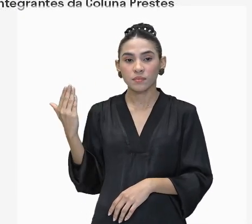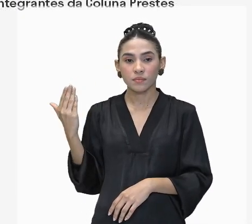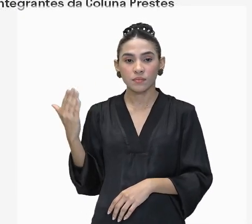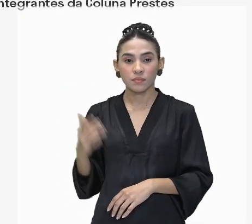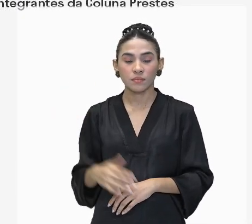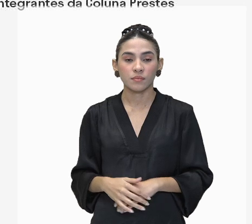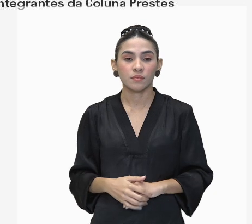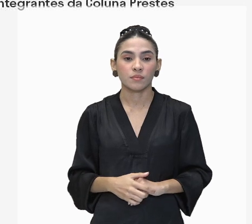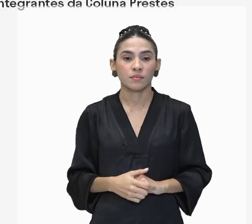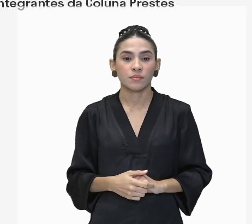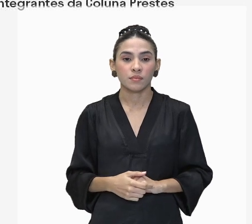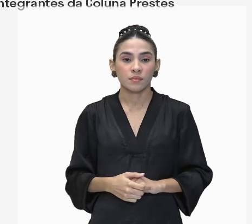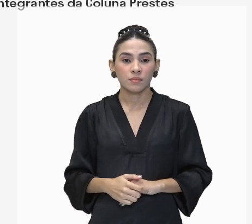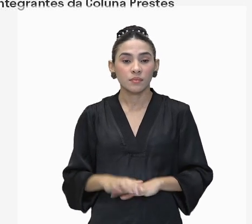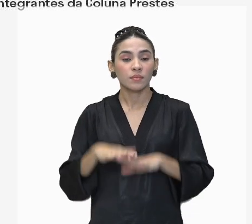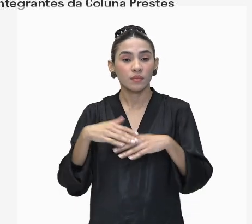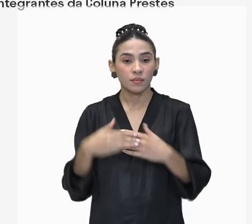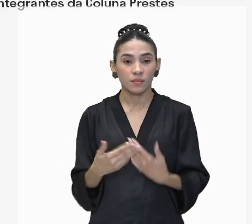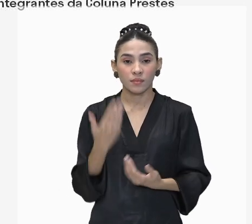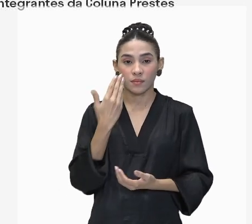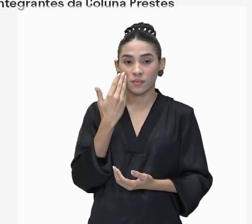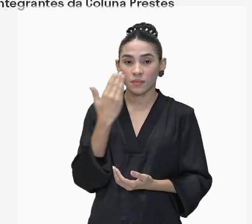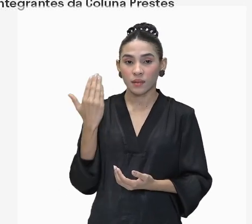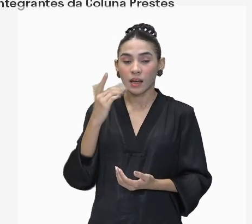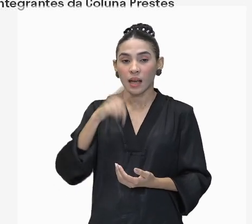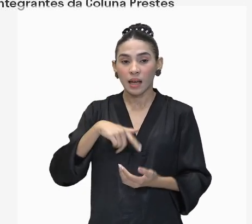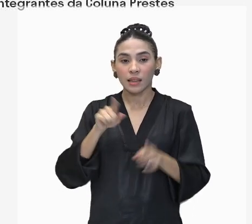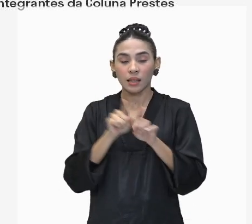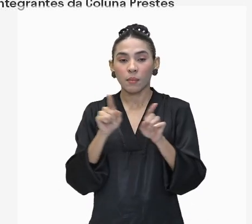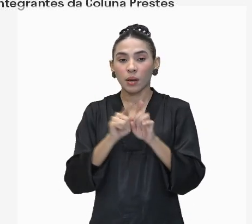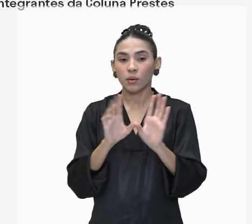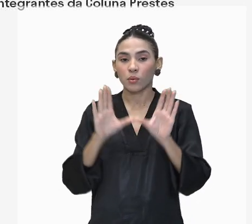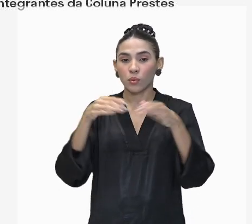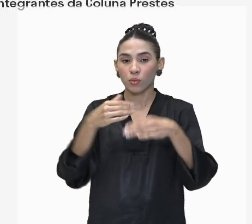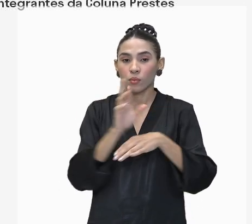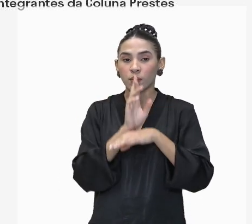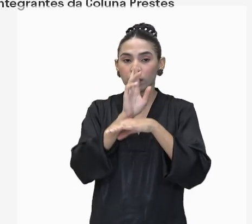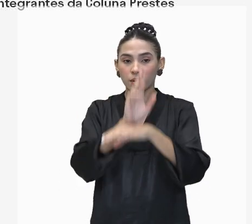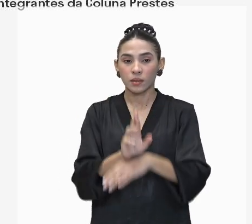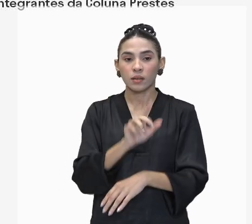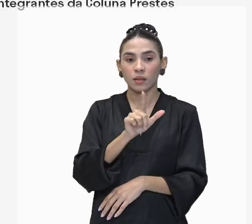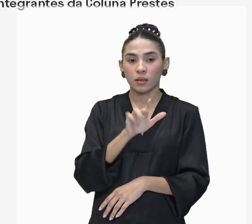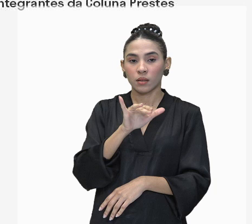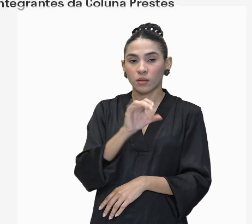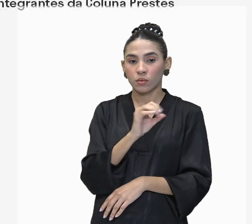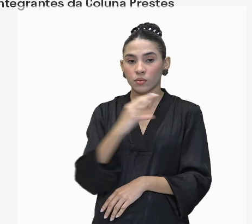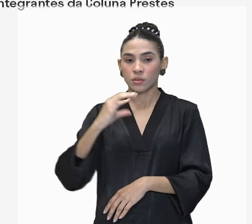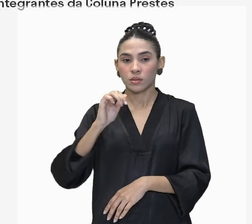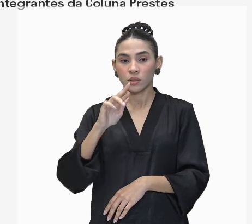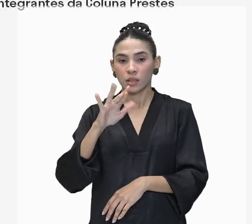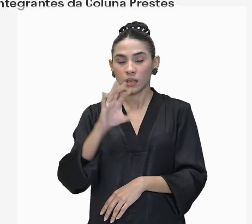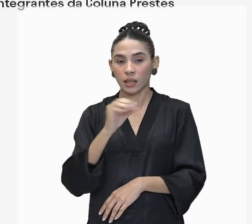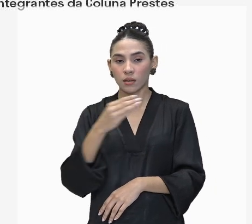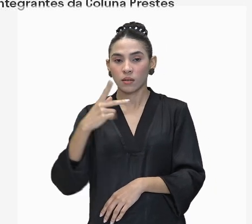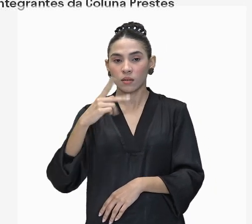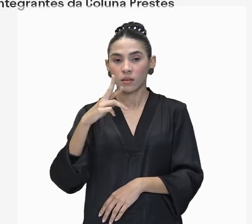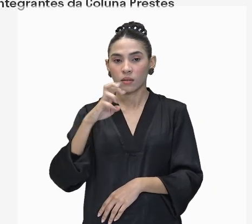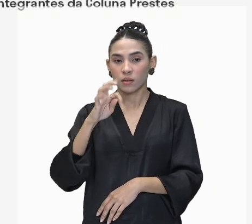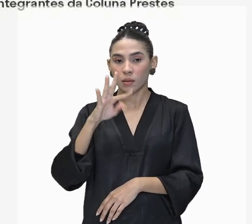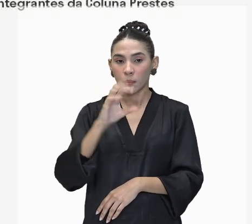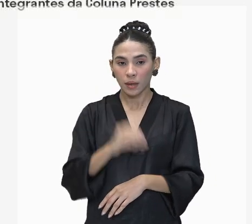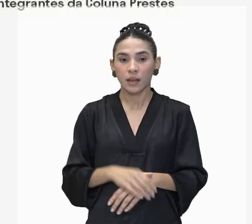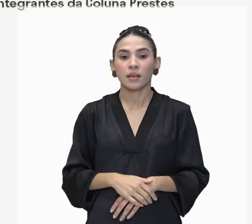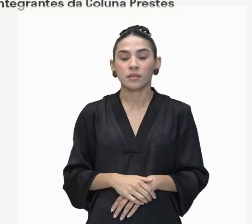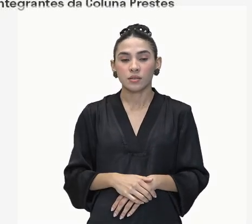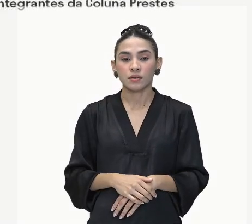tenentista. A coluna Prestes foi um movimento liderado por Luiz Carlos Prestes, que atravessou o